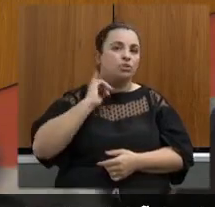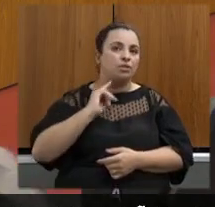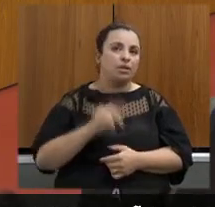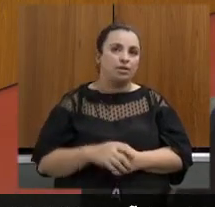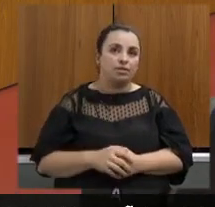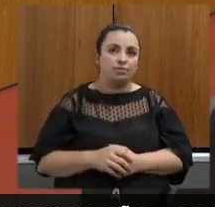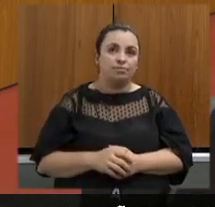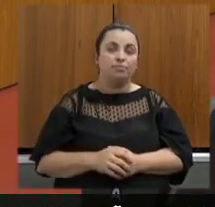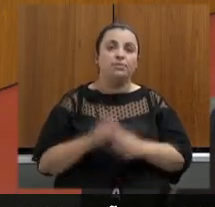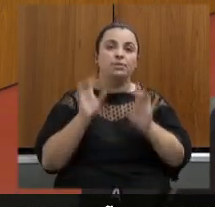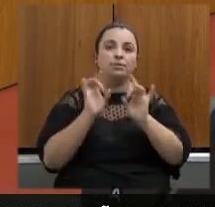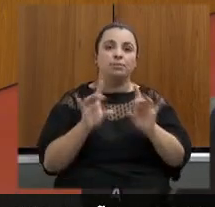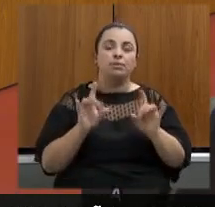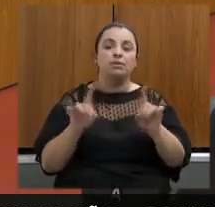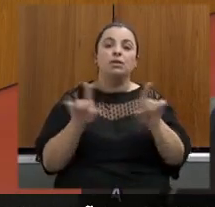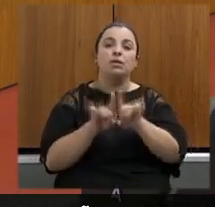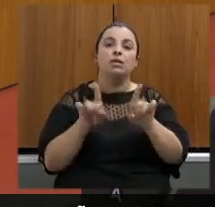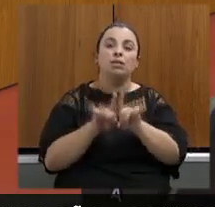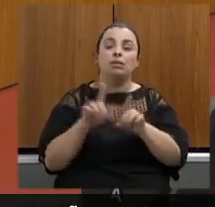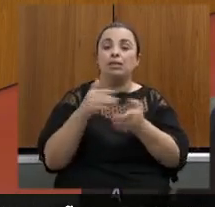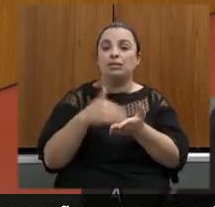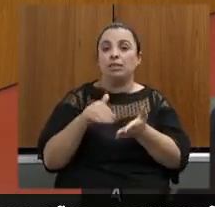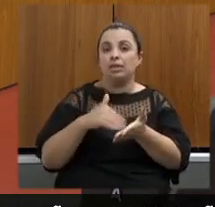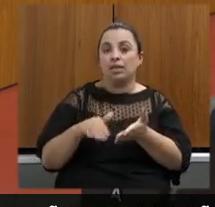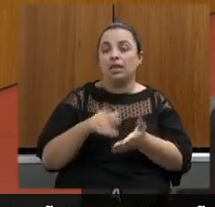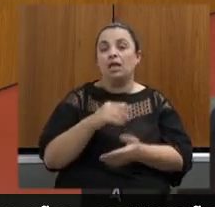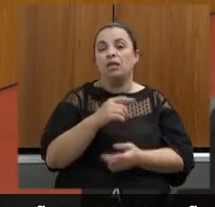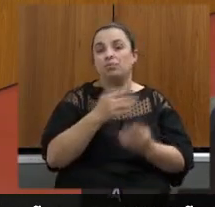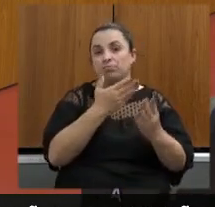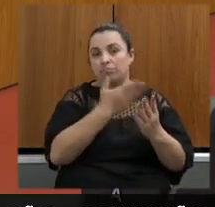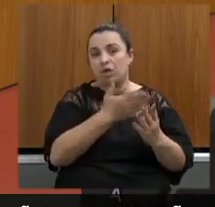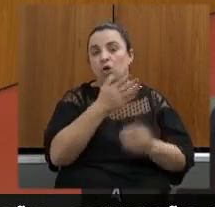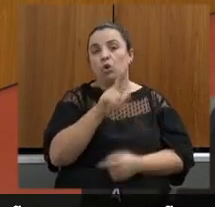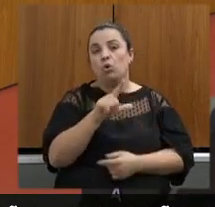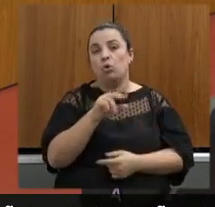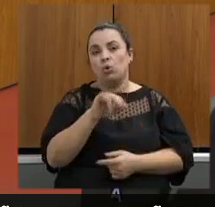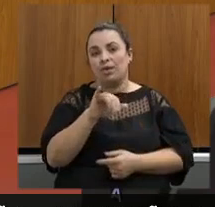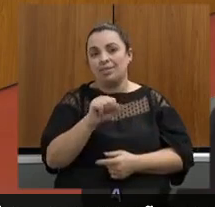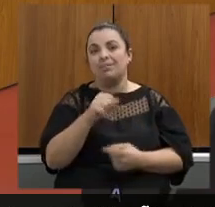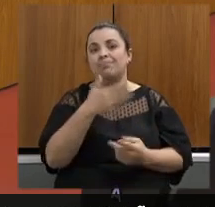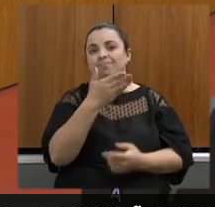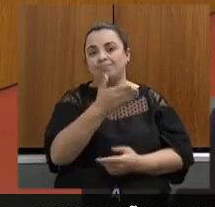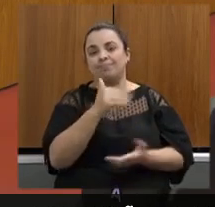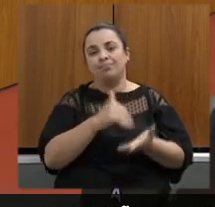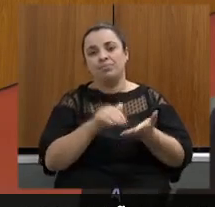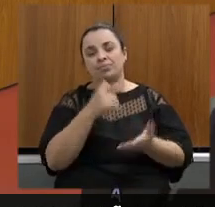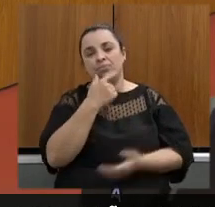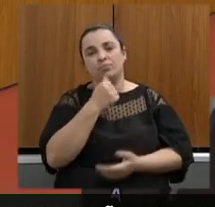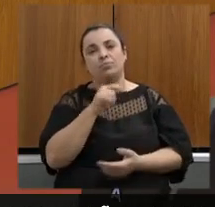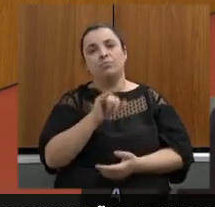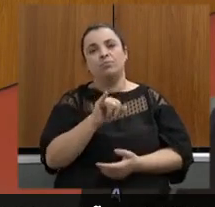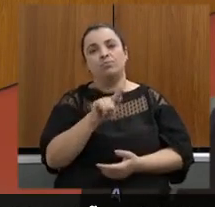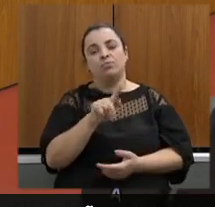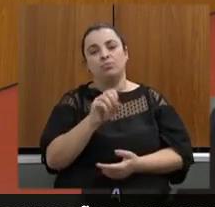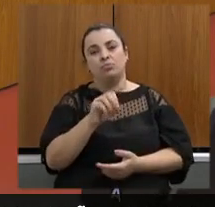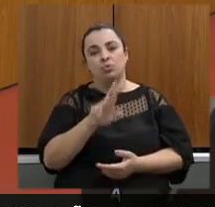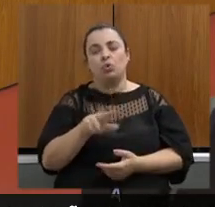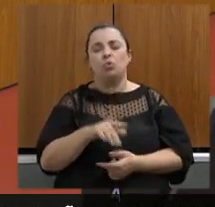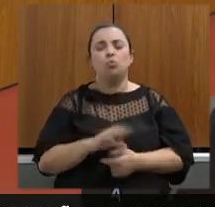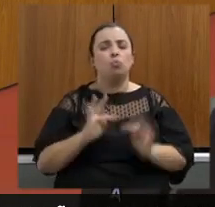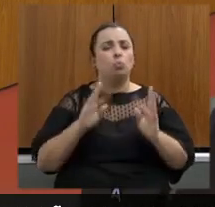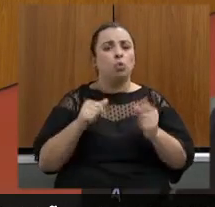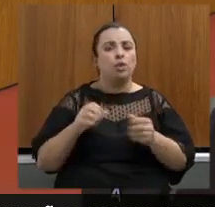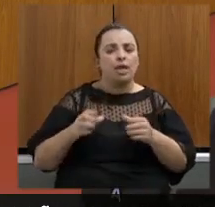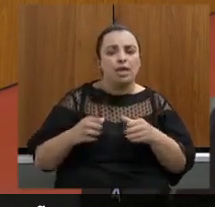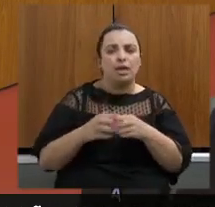a nossa secretária Luiza e o secretário Igor é tu todo o pessoal que tá aqui da segov